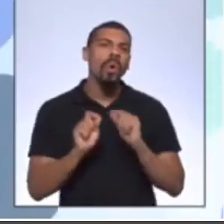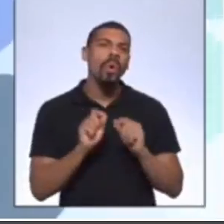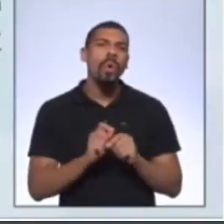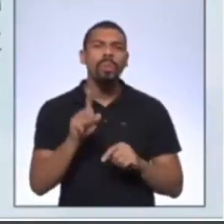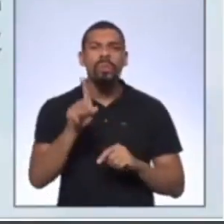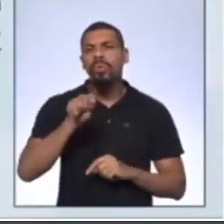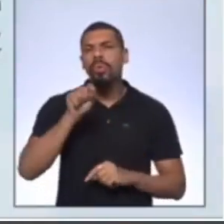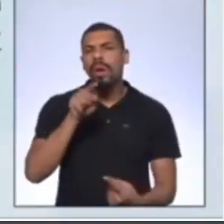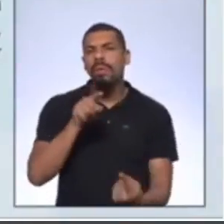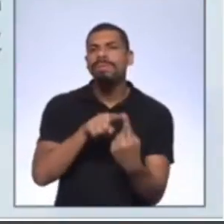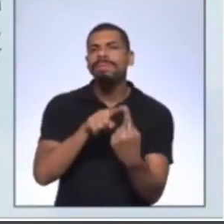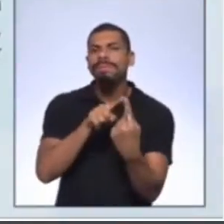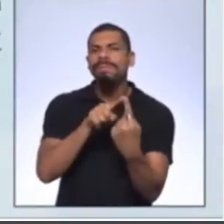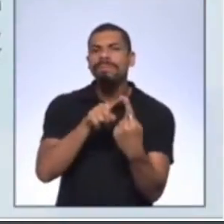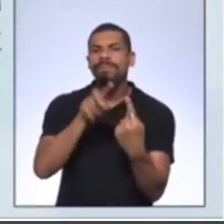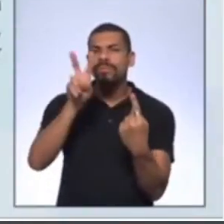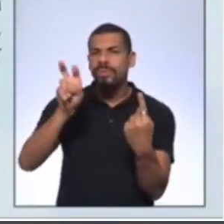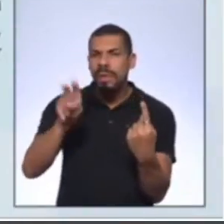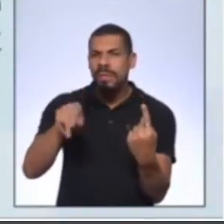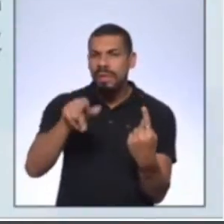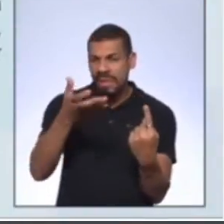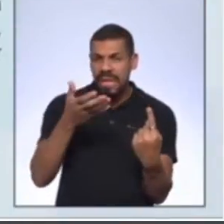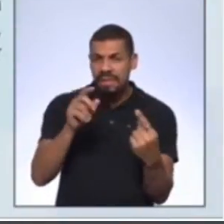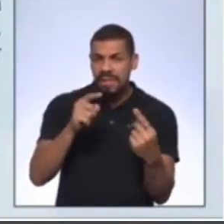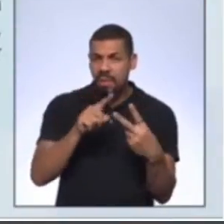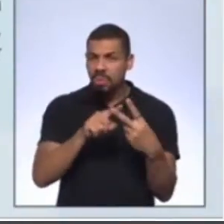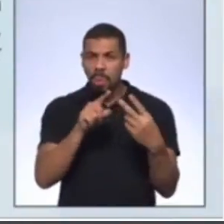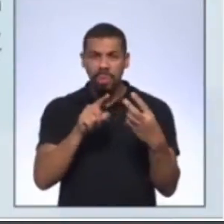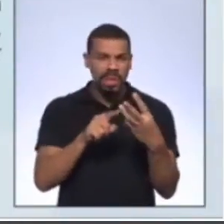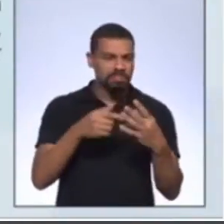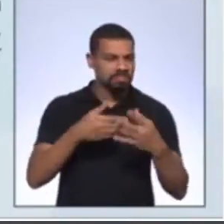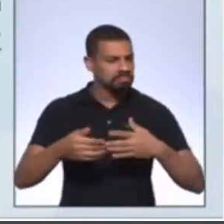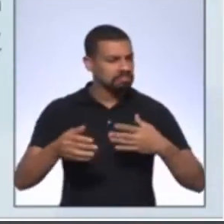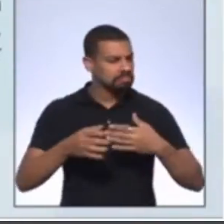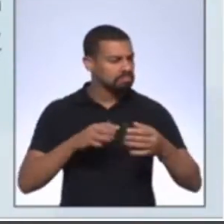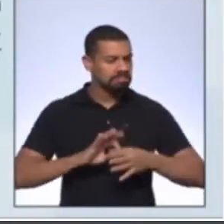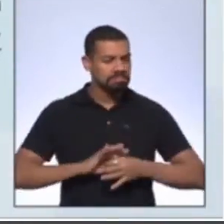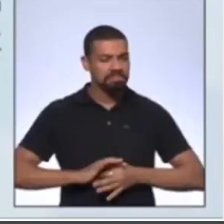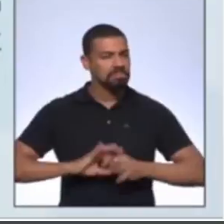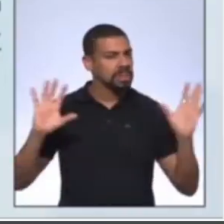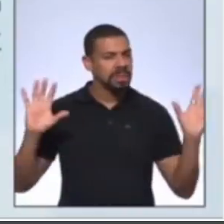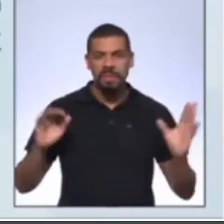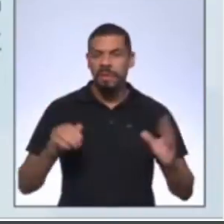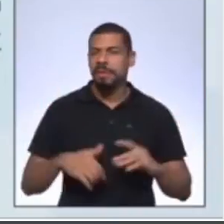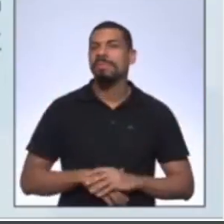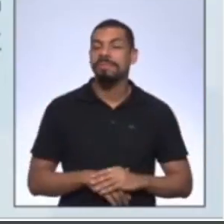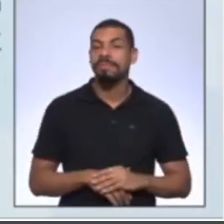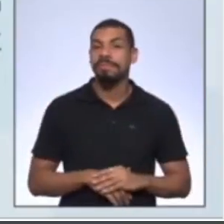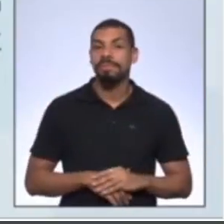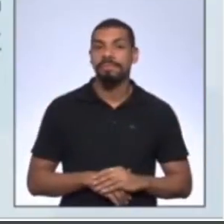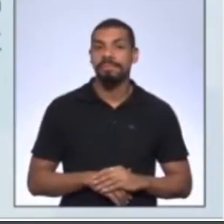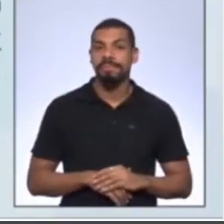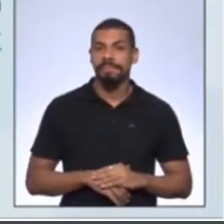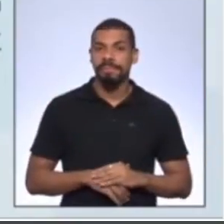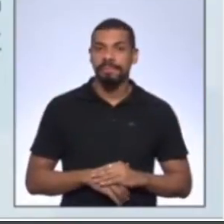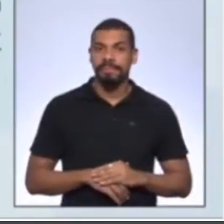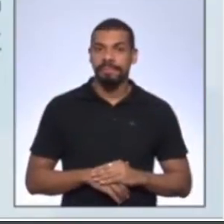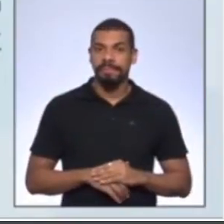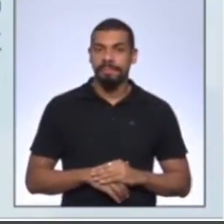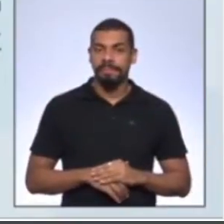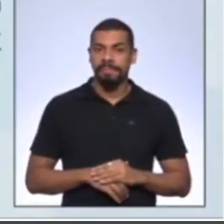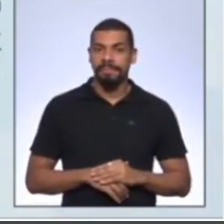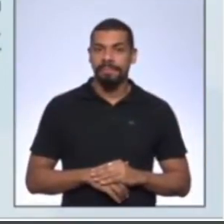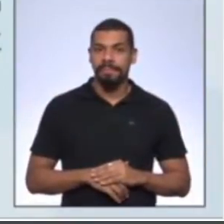um dos temas abaixo quem quiser fazer mais de um tema né professor fica à vontade né quando eu queria muito mais seu conhecimento quanto mais melhor